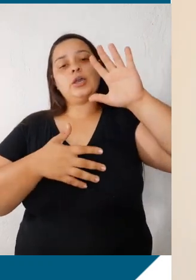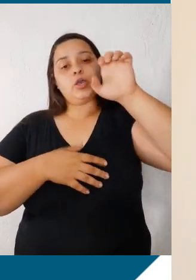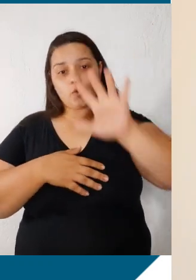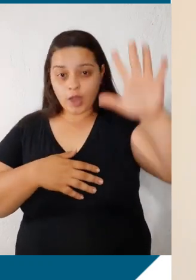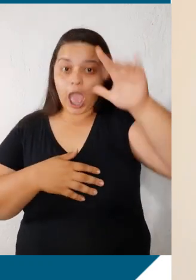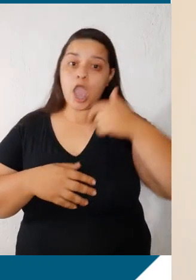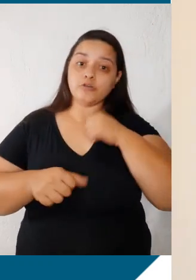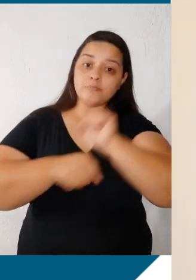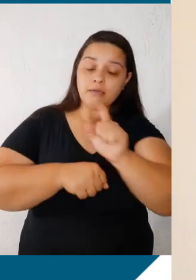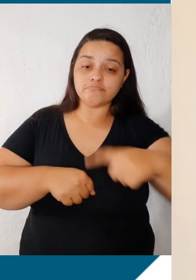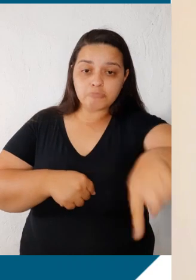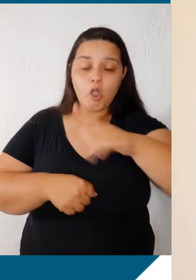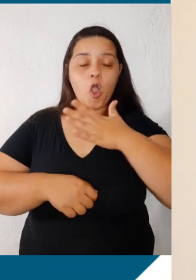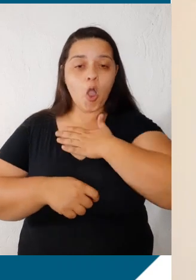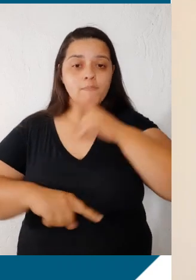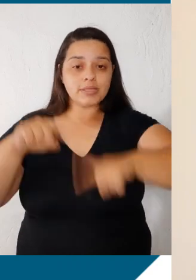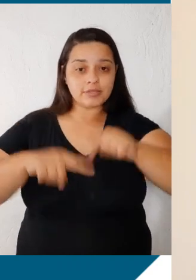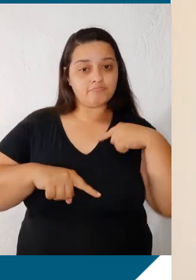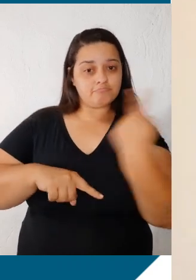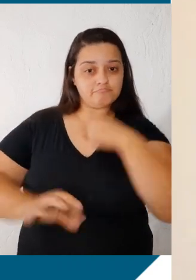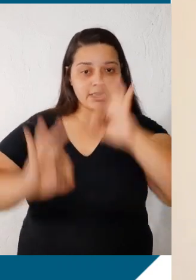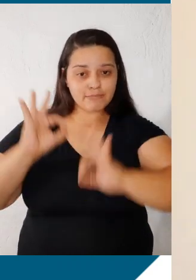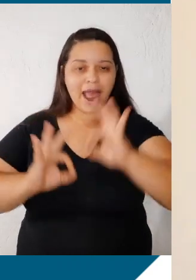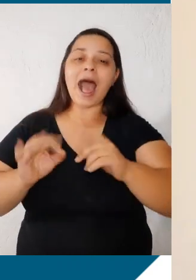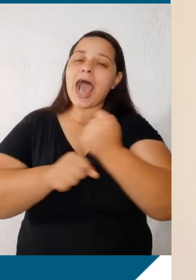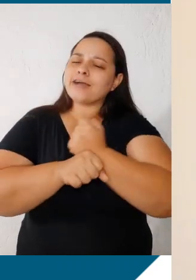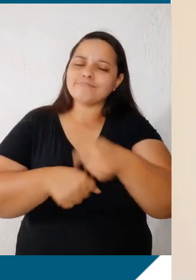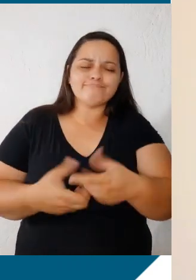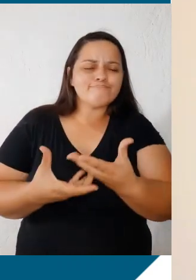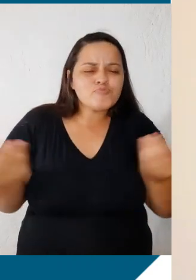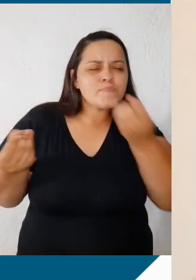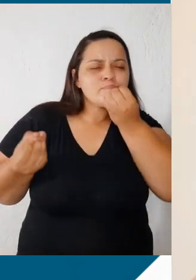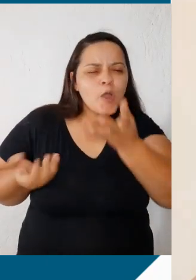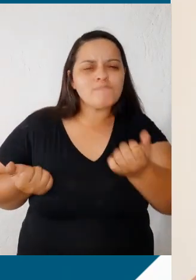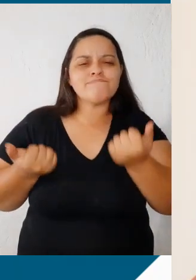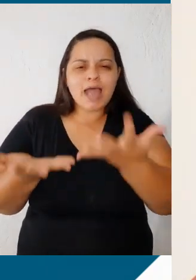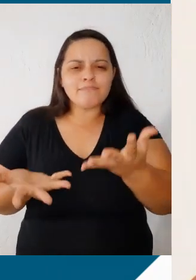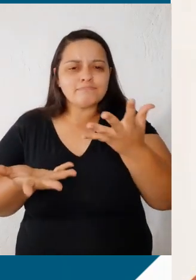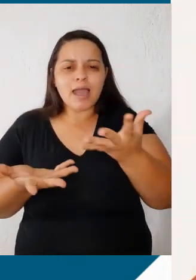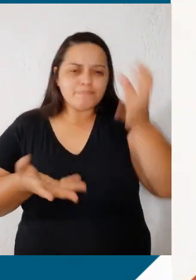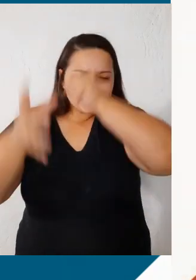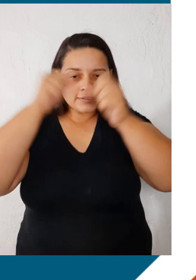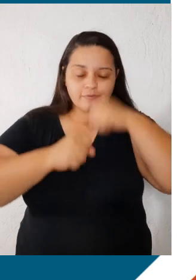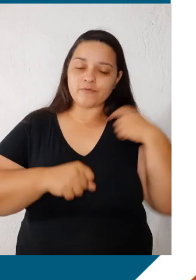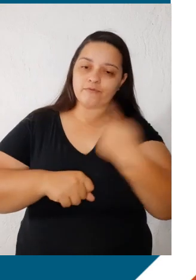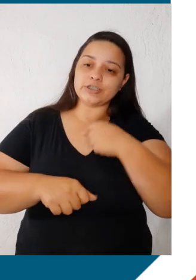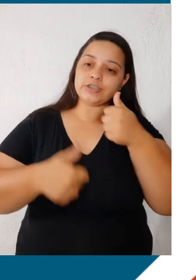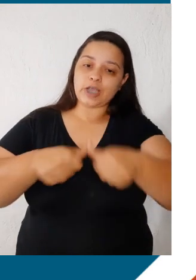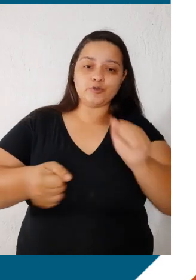você goste dos materiais que preparamos e que seja um ano de muito aprendizado. A gente vai estar com você.